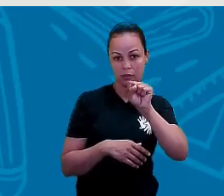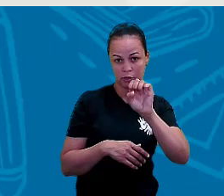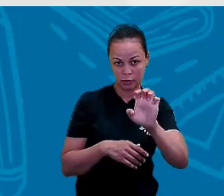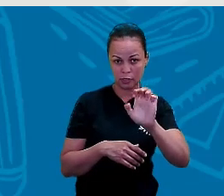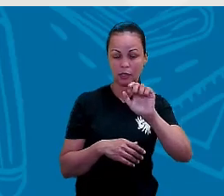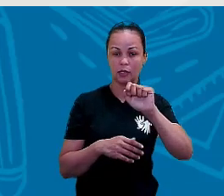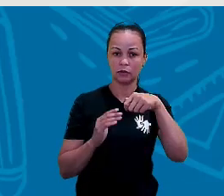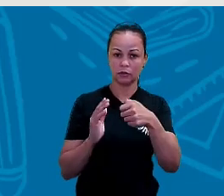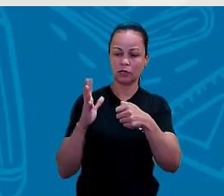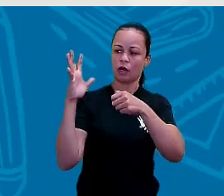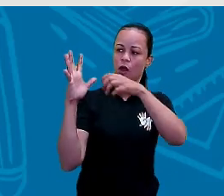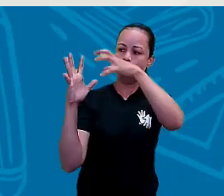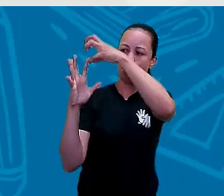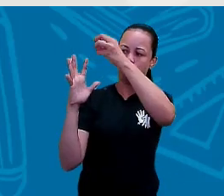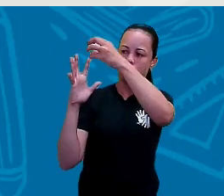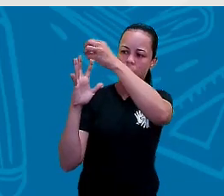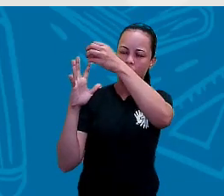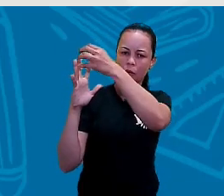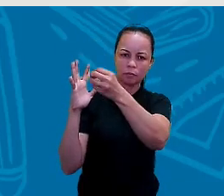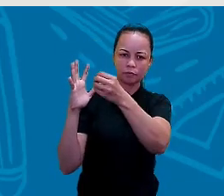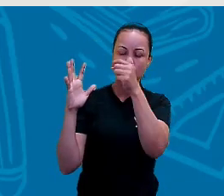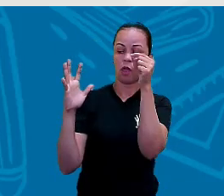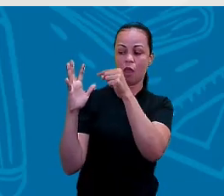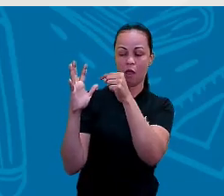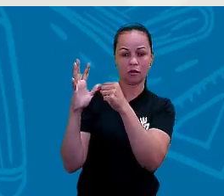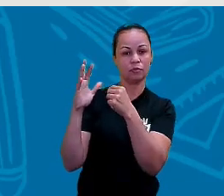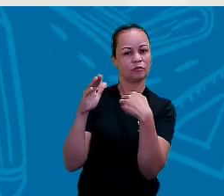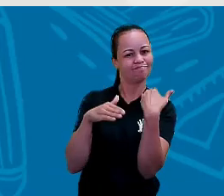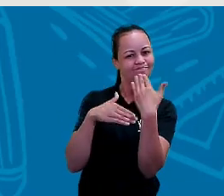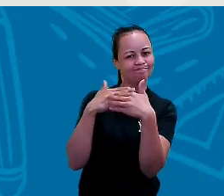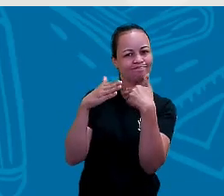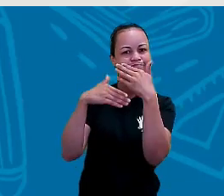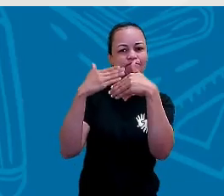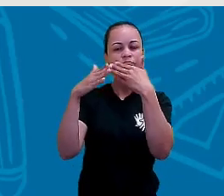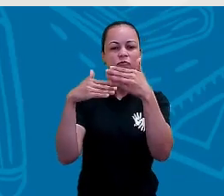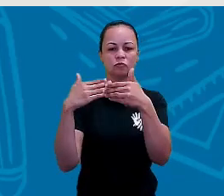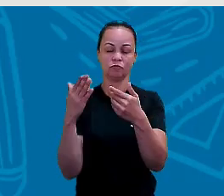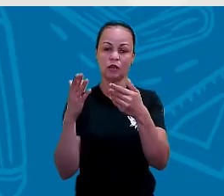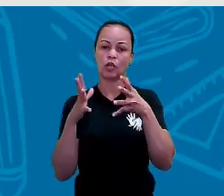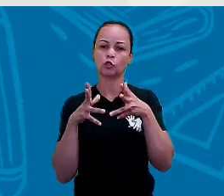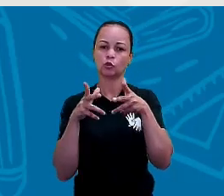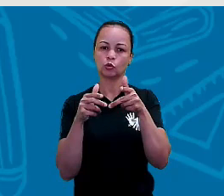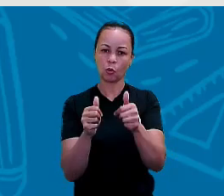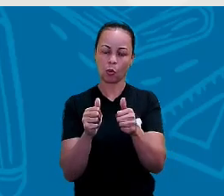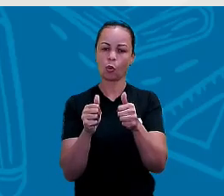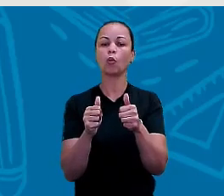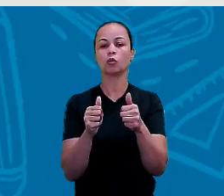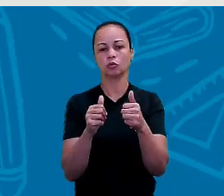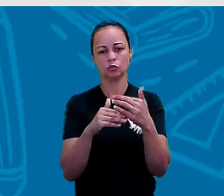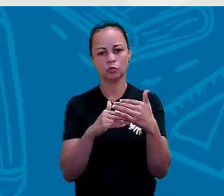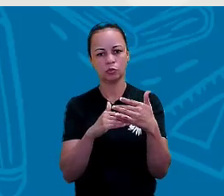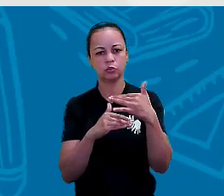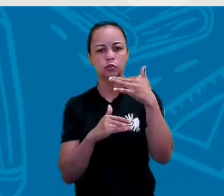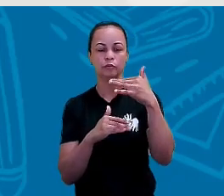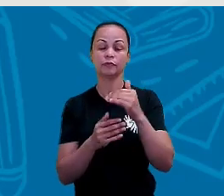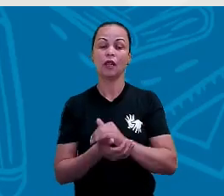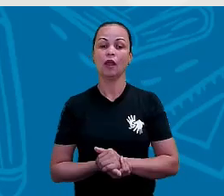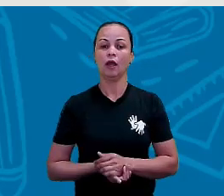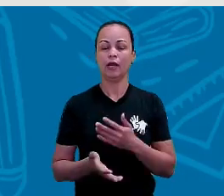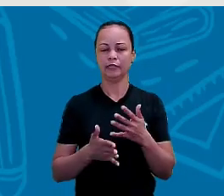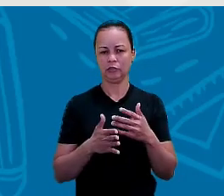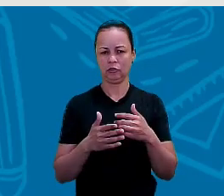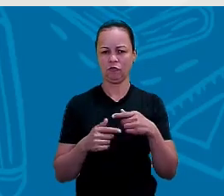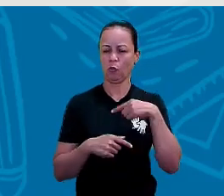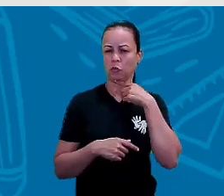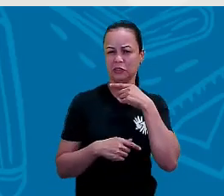plantas, elas vão conseguir se desenvolver, tá certo? Desenvolver todo o seu potencial. Elas não vão conseguir se